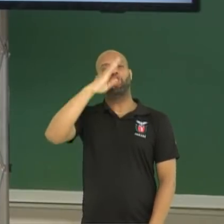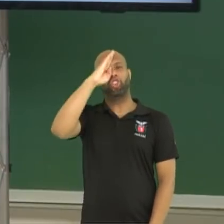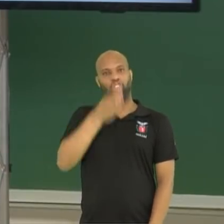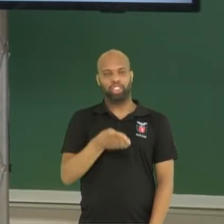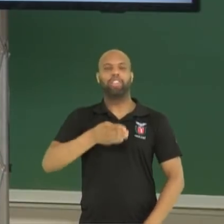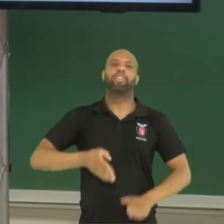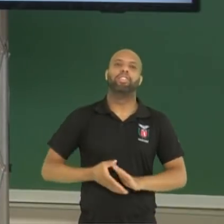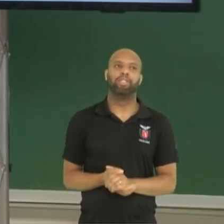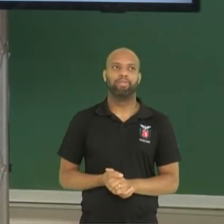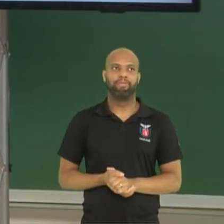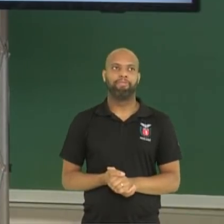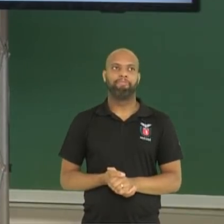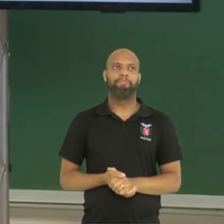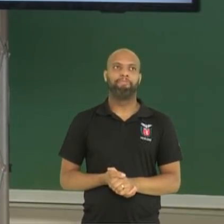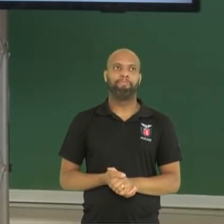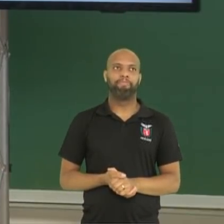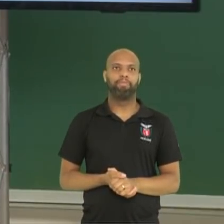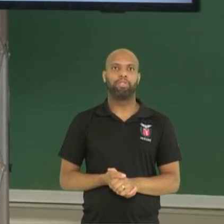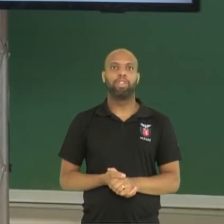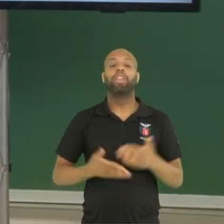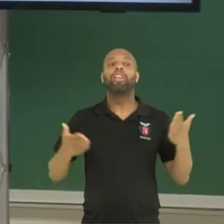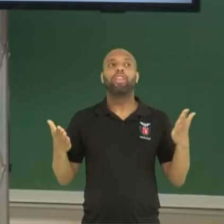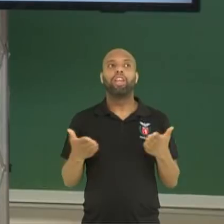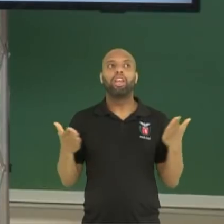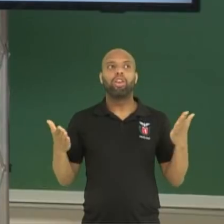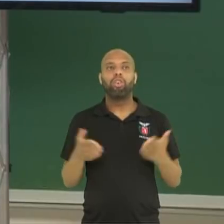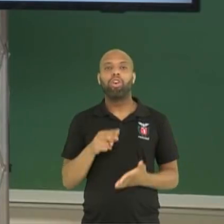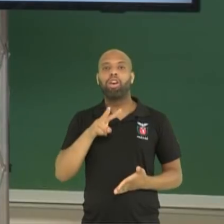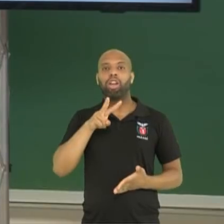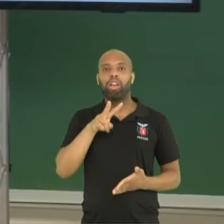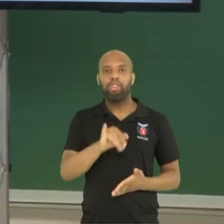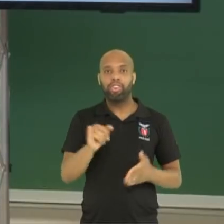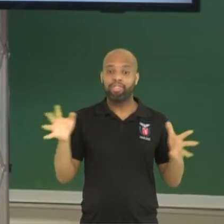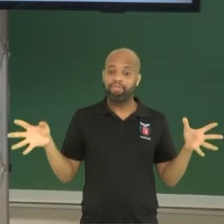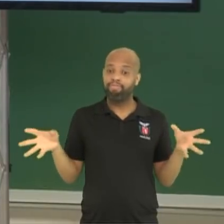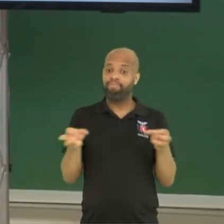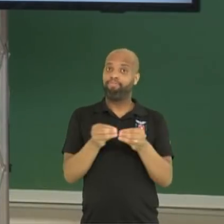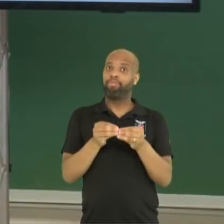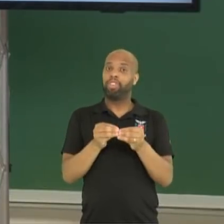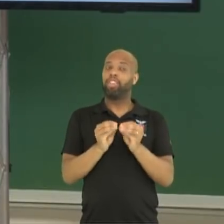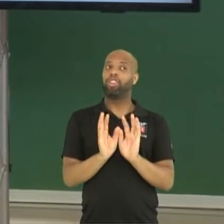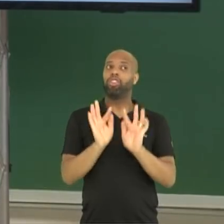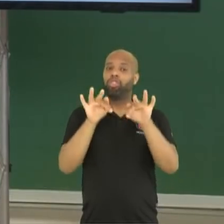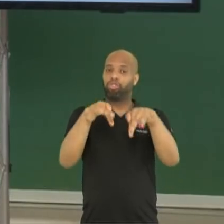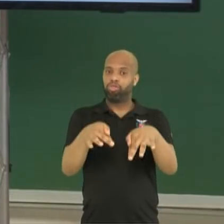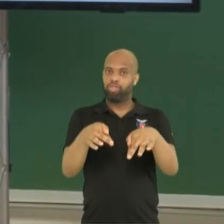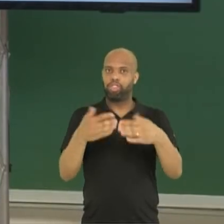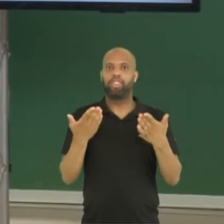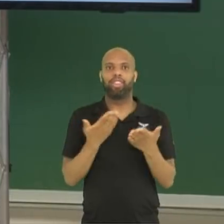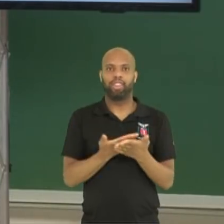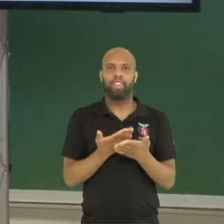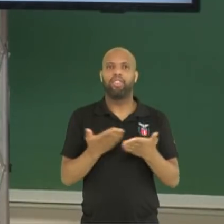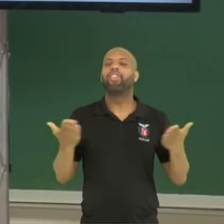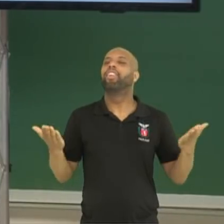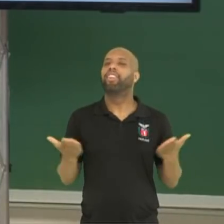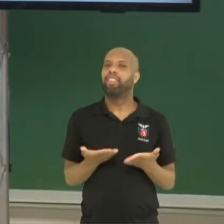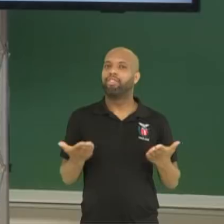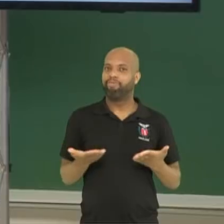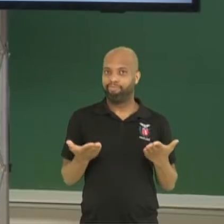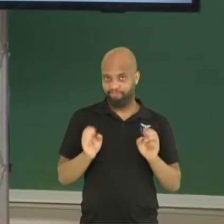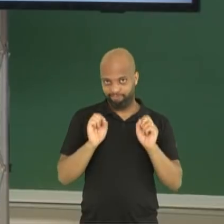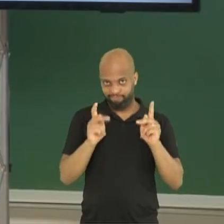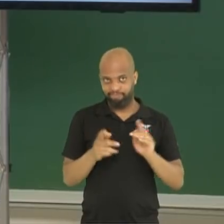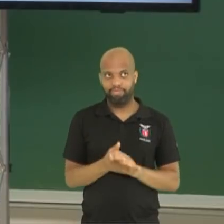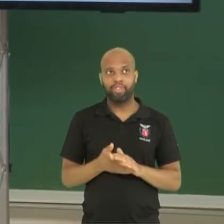tá? Perfeito. Agora, pessoal, estamos chegando no momento aí final da nossa aula, tá